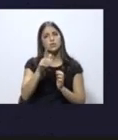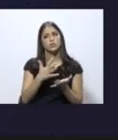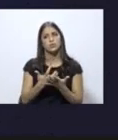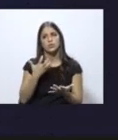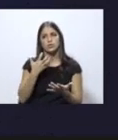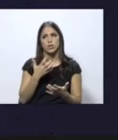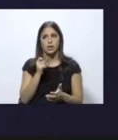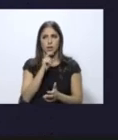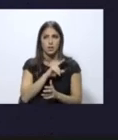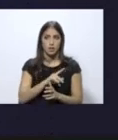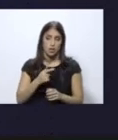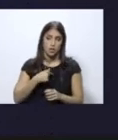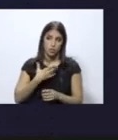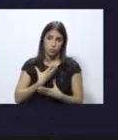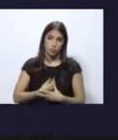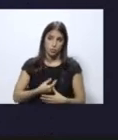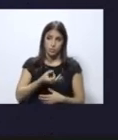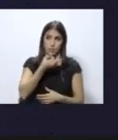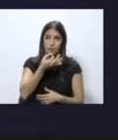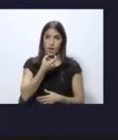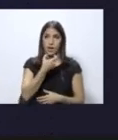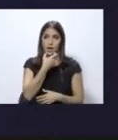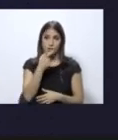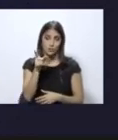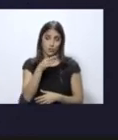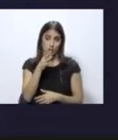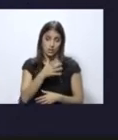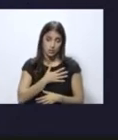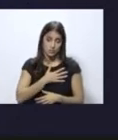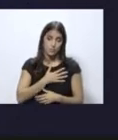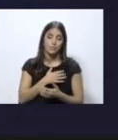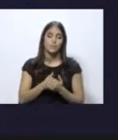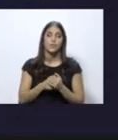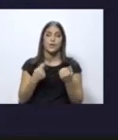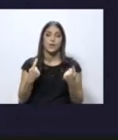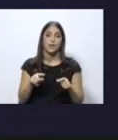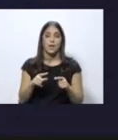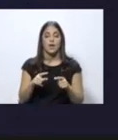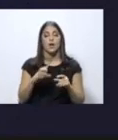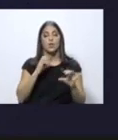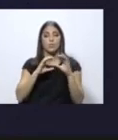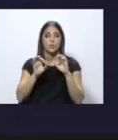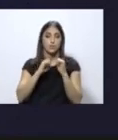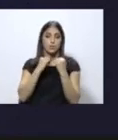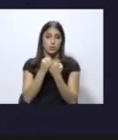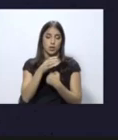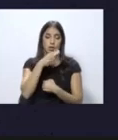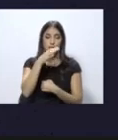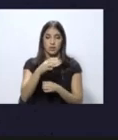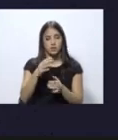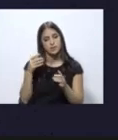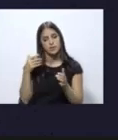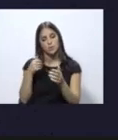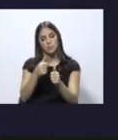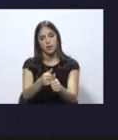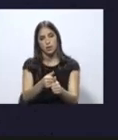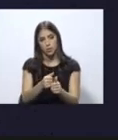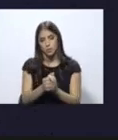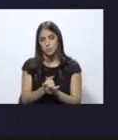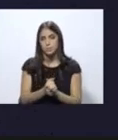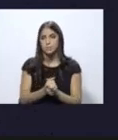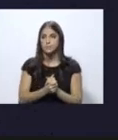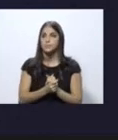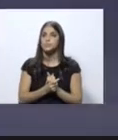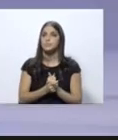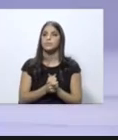eu queria falar, se me permitisses, Rui. Tem a ver com a comunicação social acompanhou esta volta a Portugal, a grandíssima,